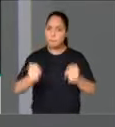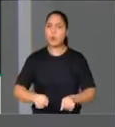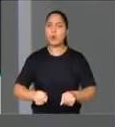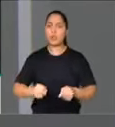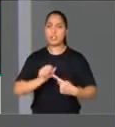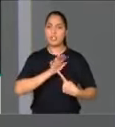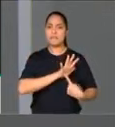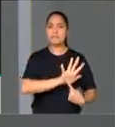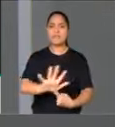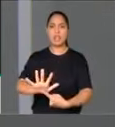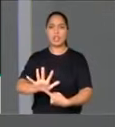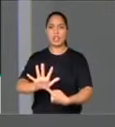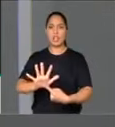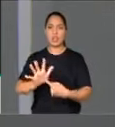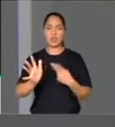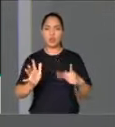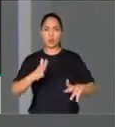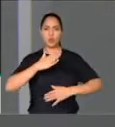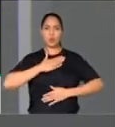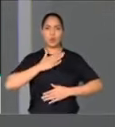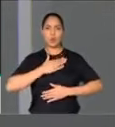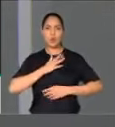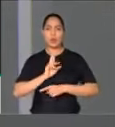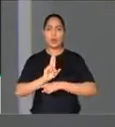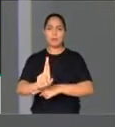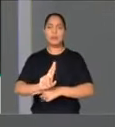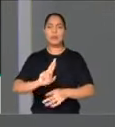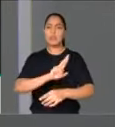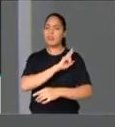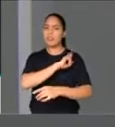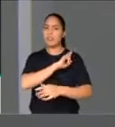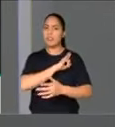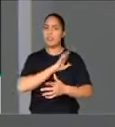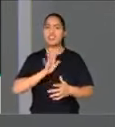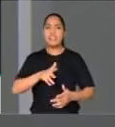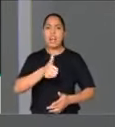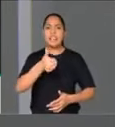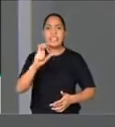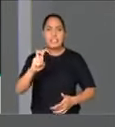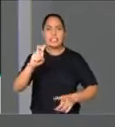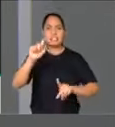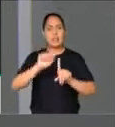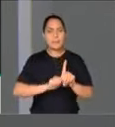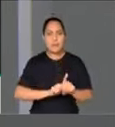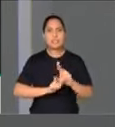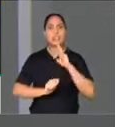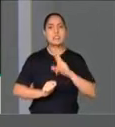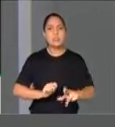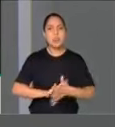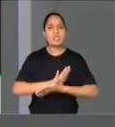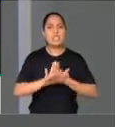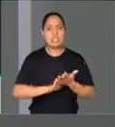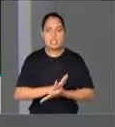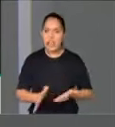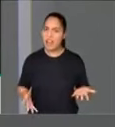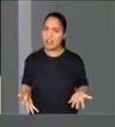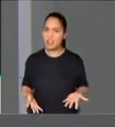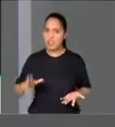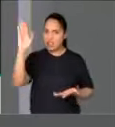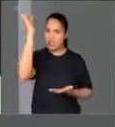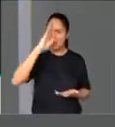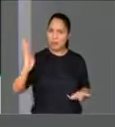ódio contra tudo que o corpo dela representava. São 15 meses sem resposta para um dos crimes políticos de maior repercussão da história do